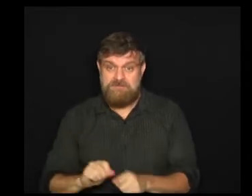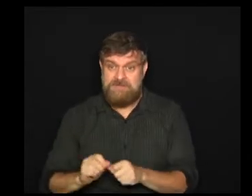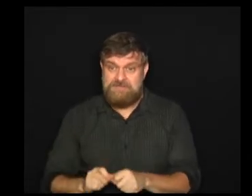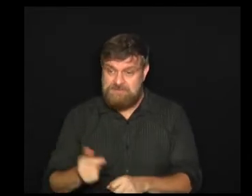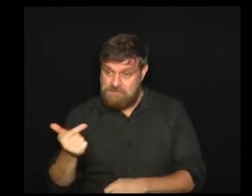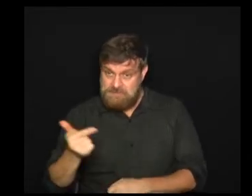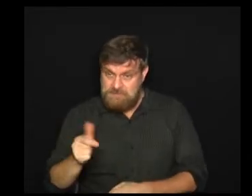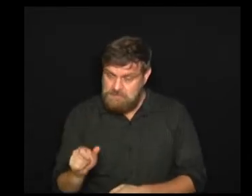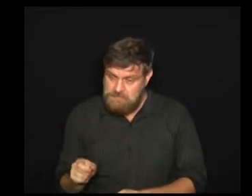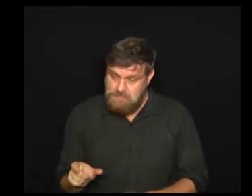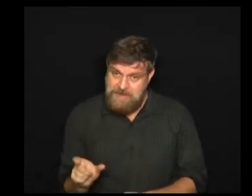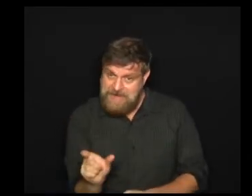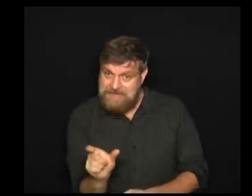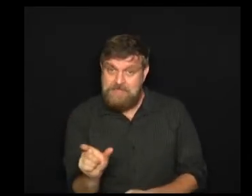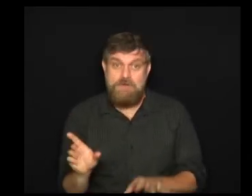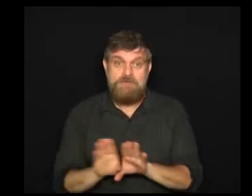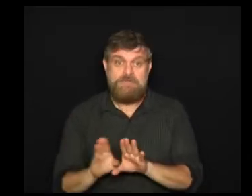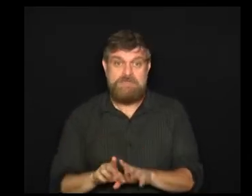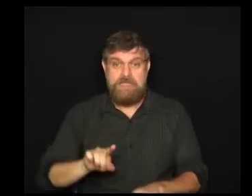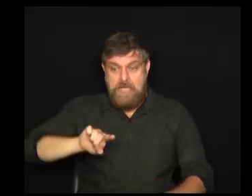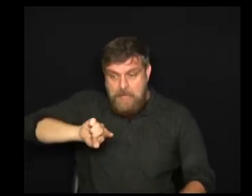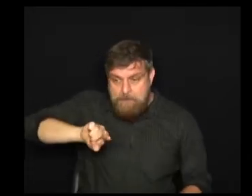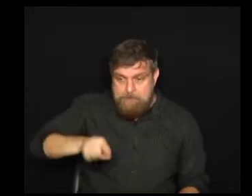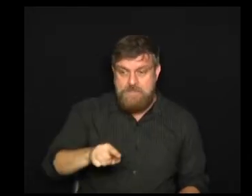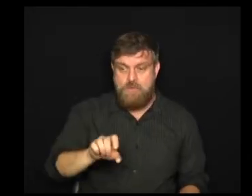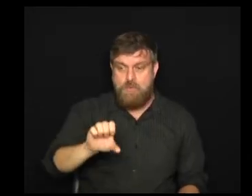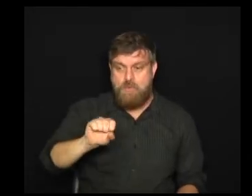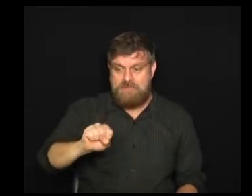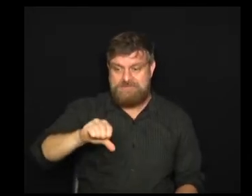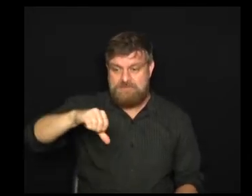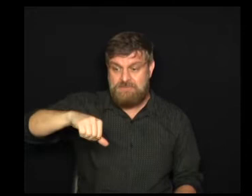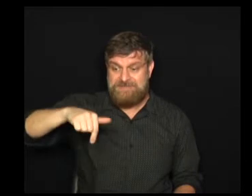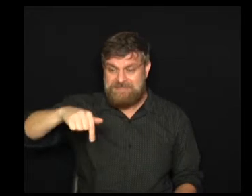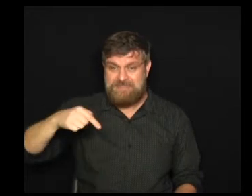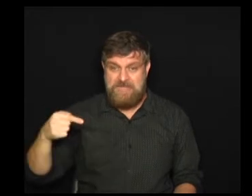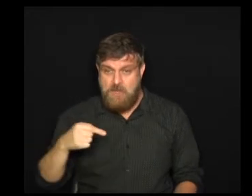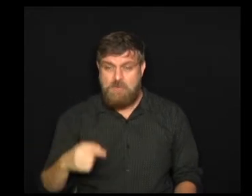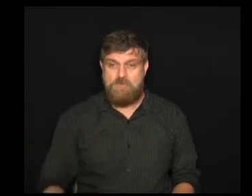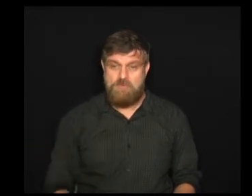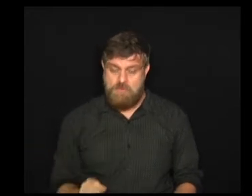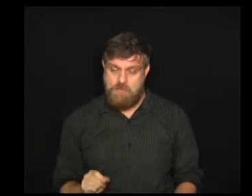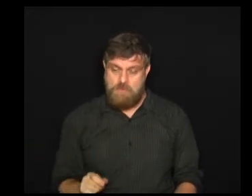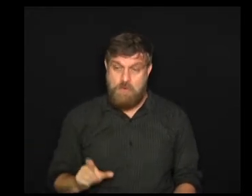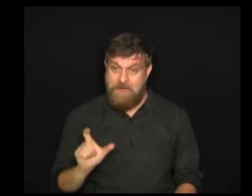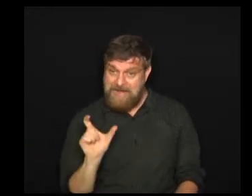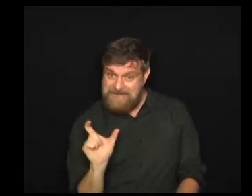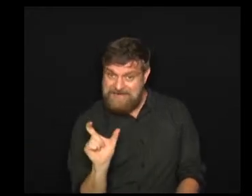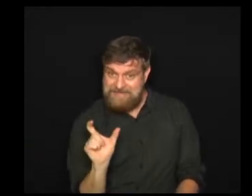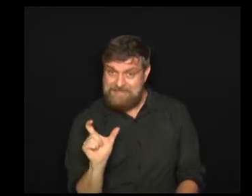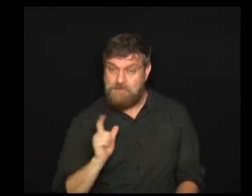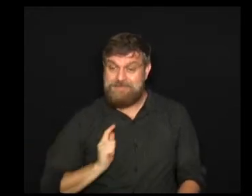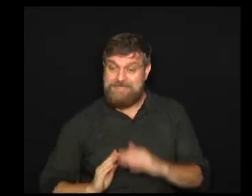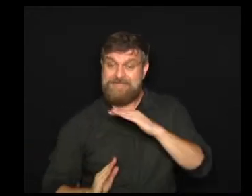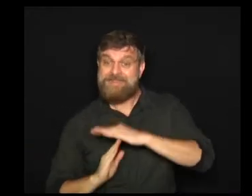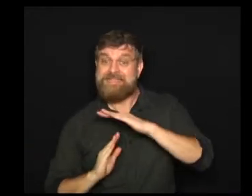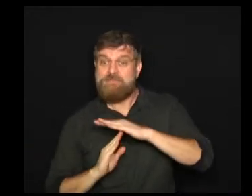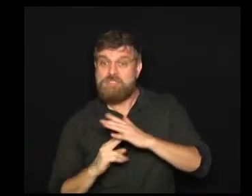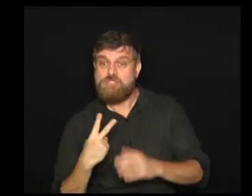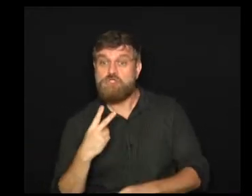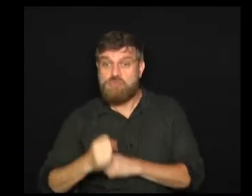1.897. Então, o cartão, como ele tem validade de 2 anos e foi lançado em 2016, né? Então, as pessoas